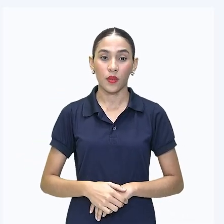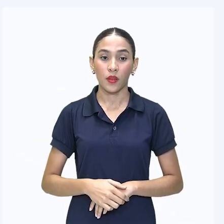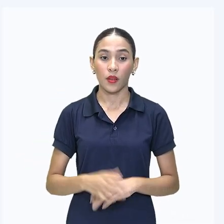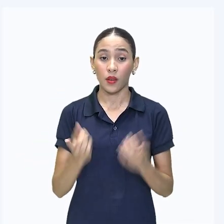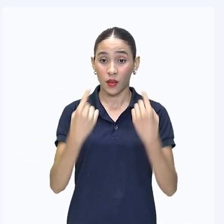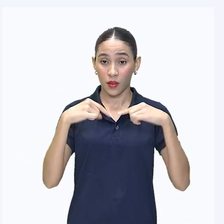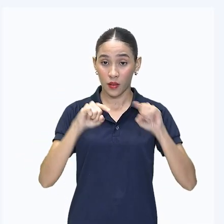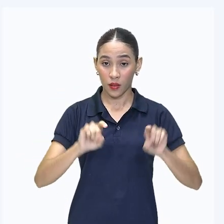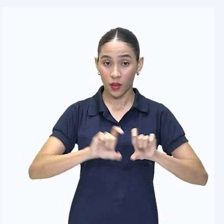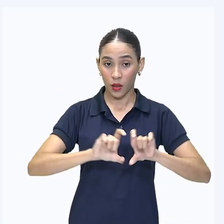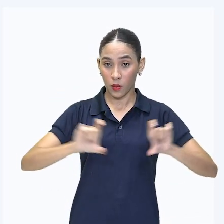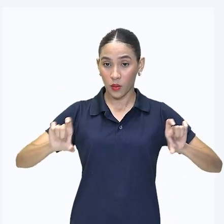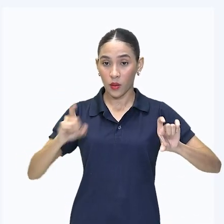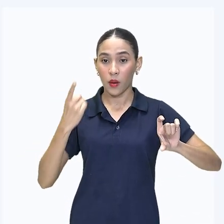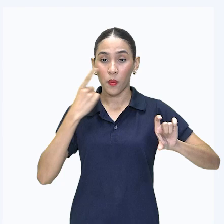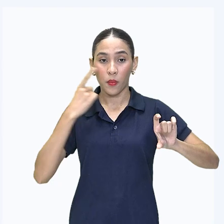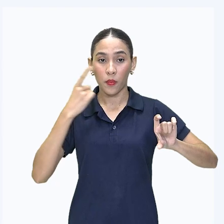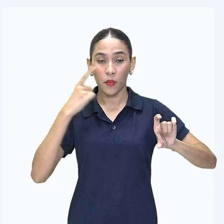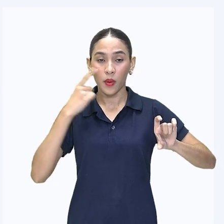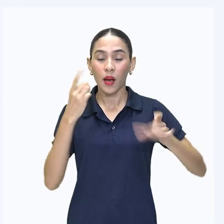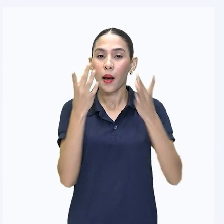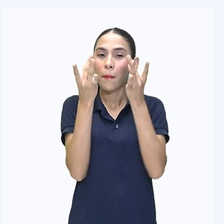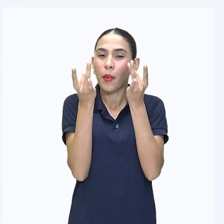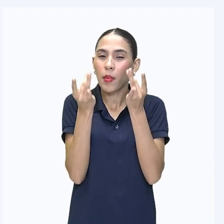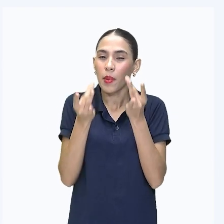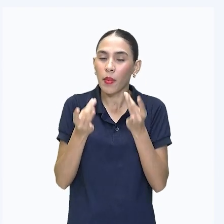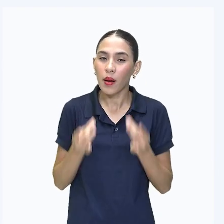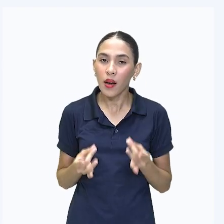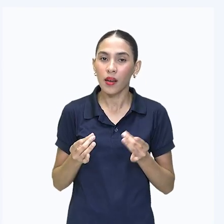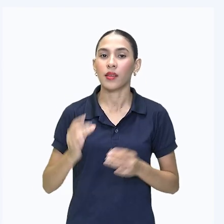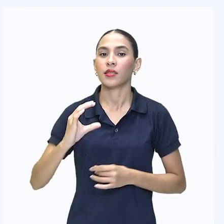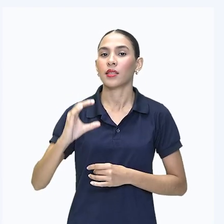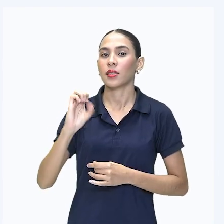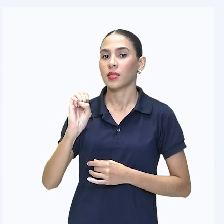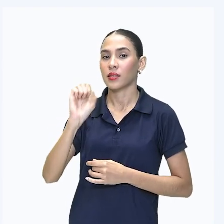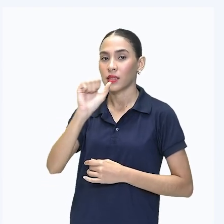No campo observação, como eu já falei, vai colocar o desmembramento,